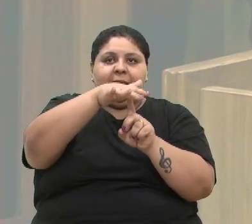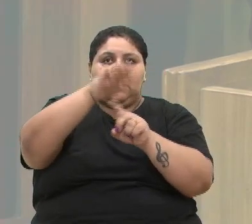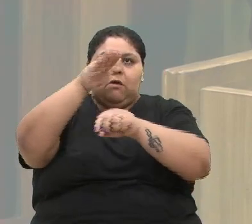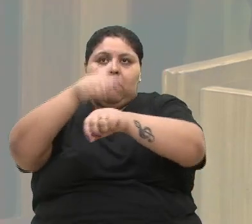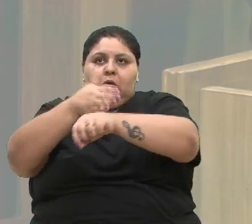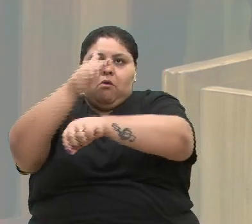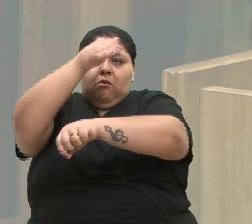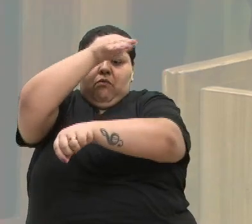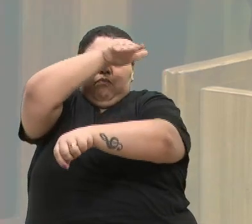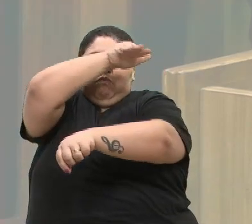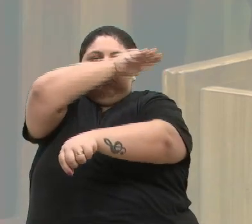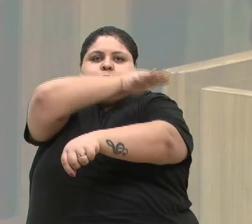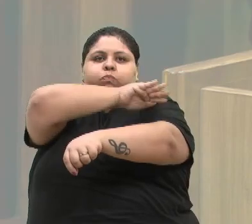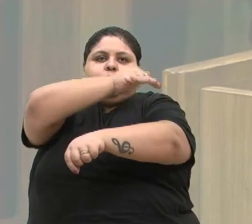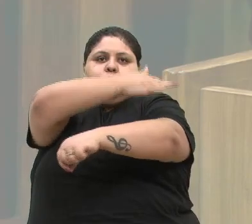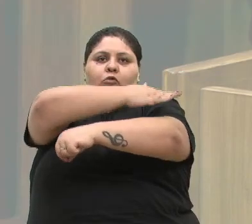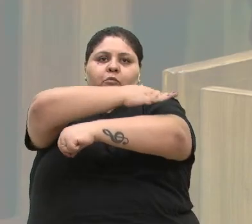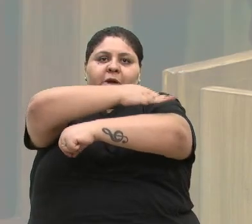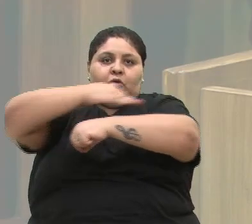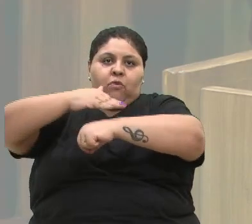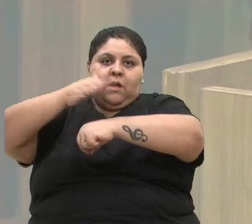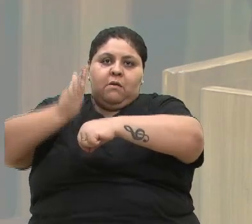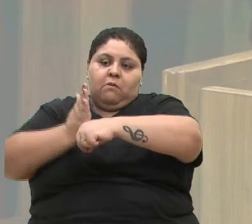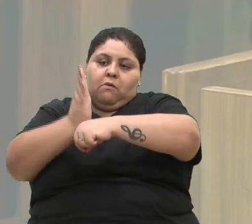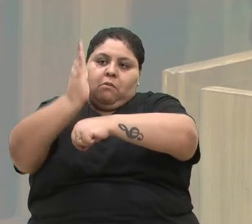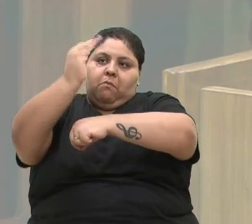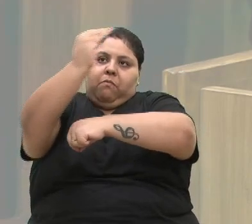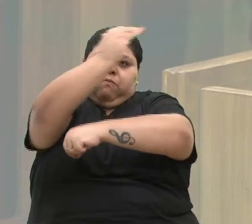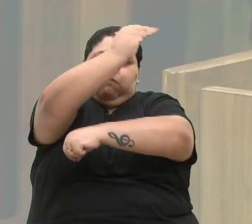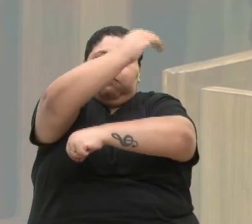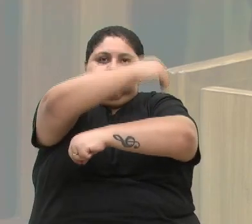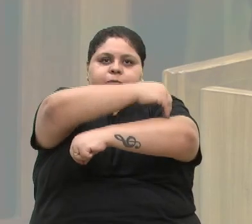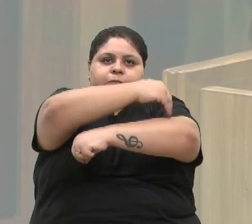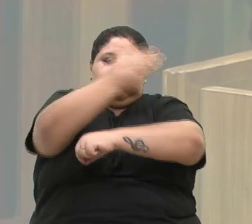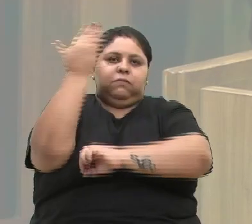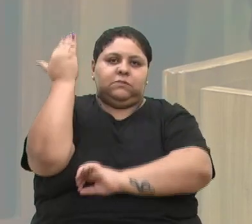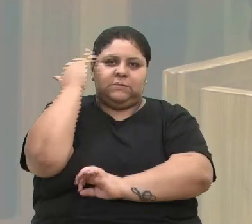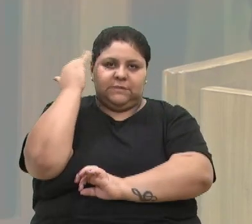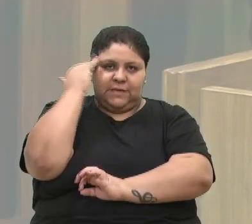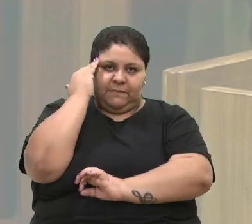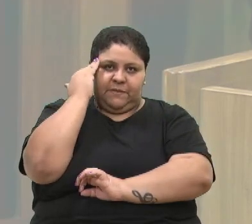apoio dos agricultores, já que os nossos agricultores,